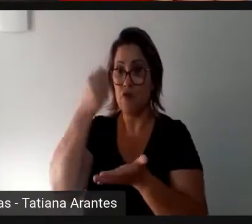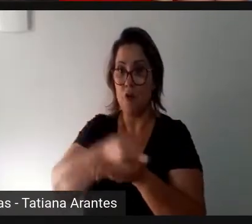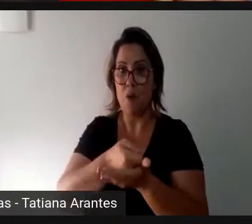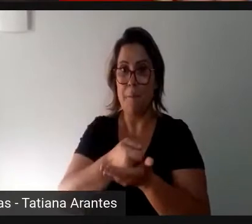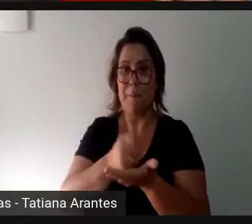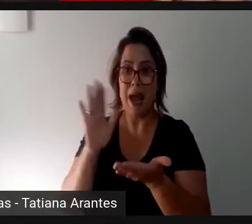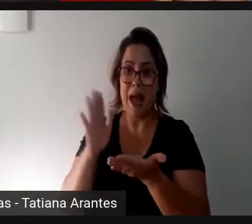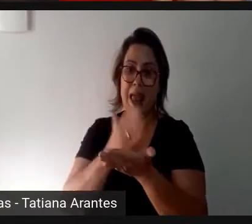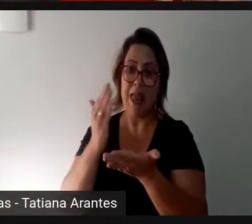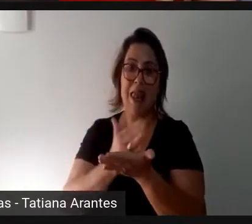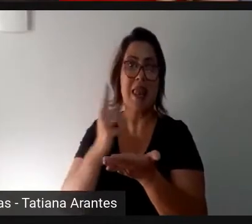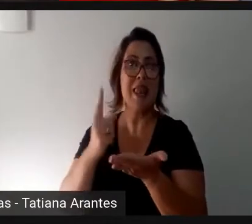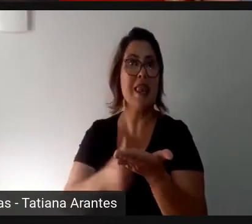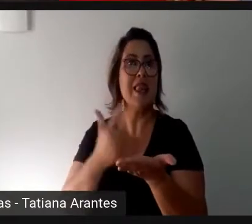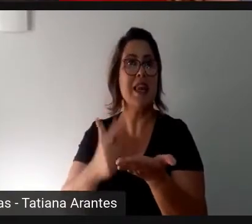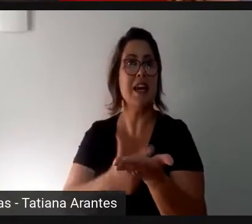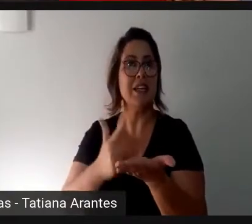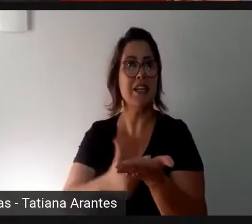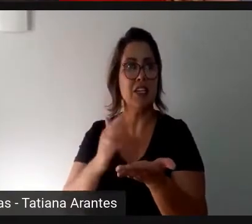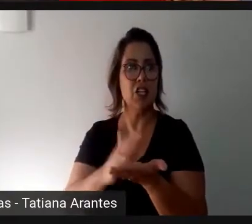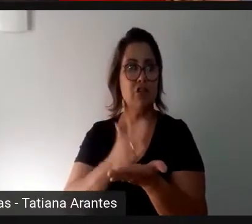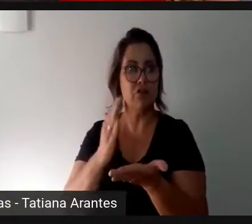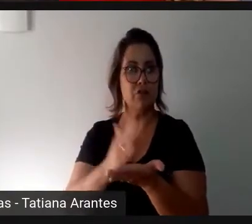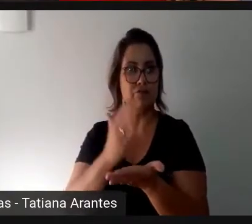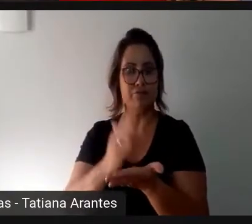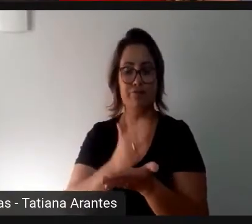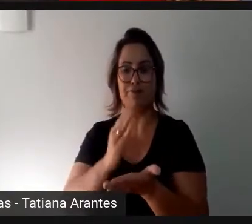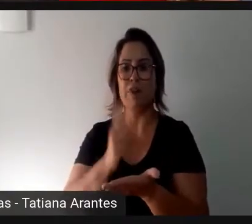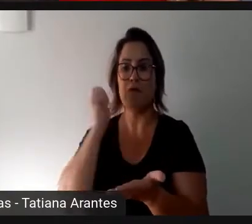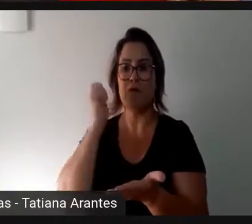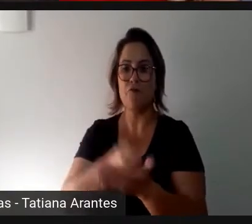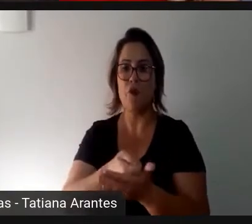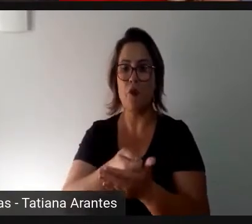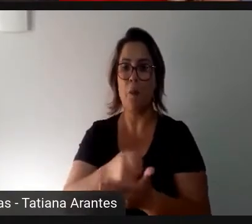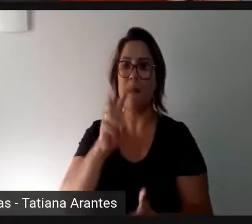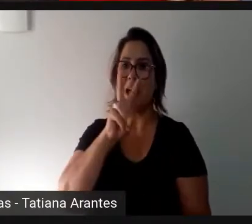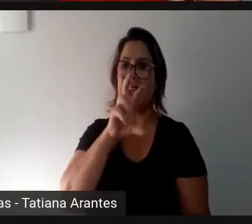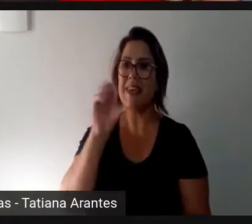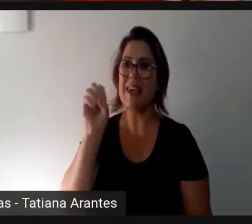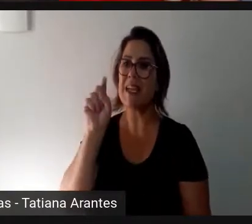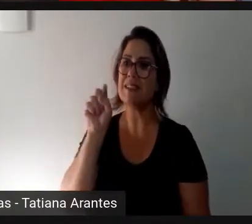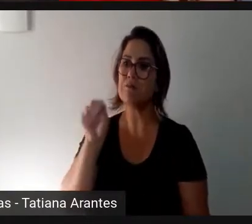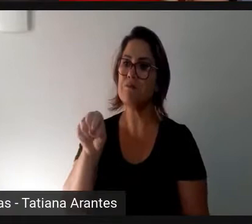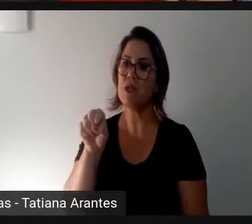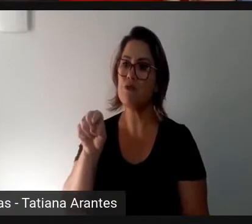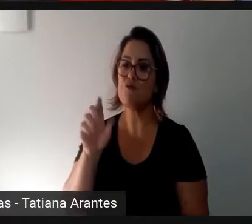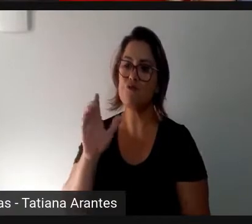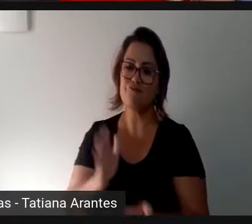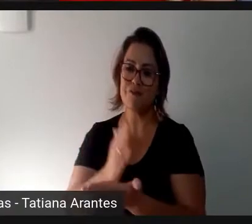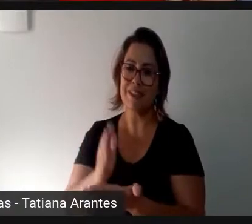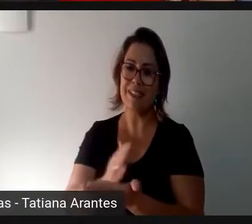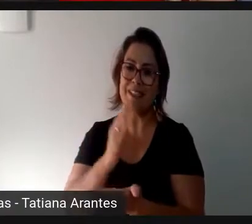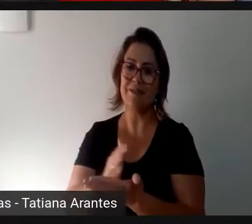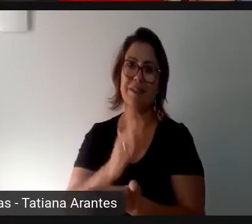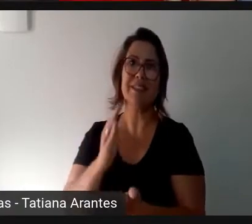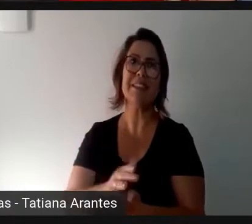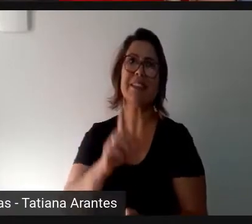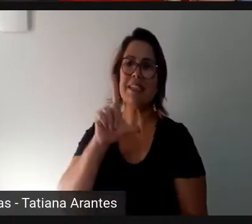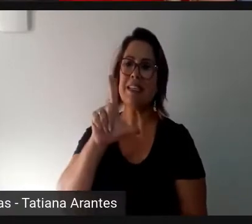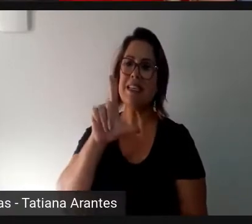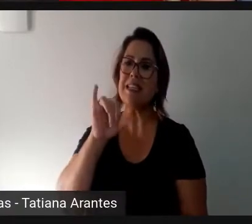A gente sempre vê isso com licitação. Vou comprar 500 mil livros para fazer não sei o quê. Cara, você vai armazenar isso onde?